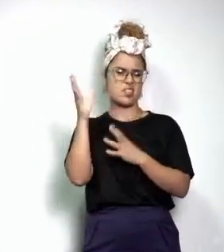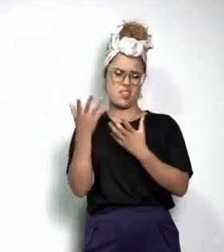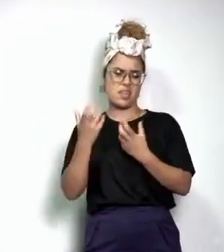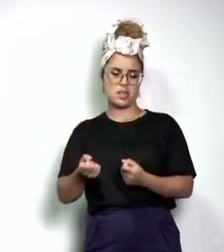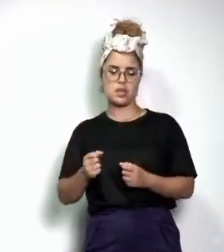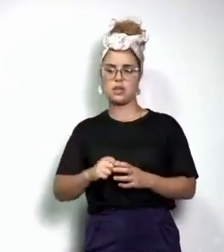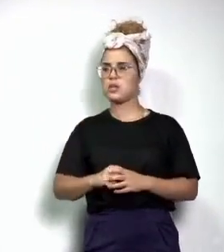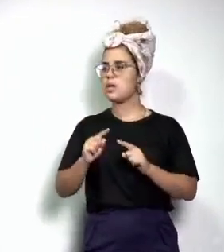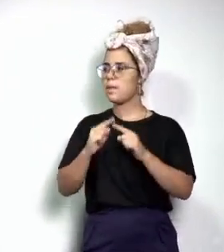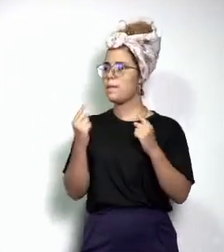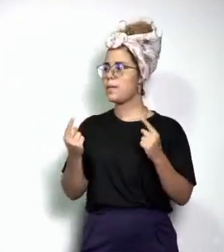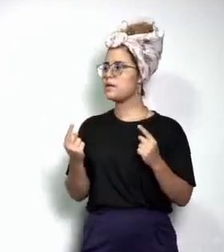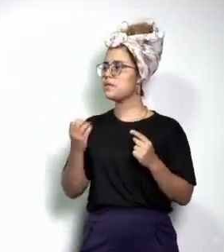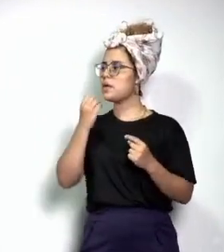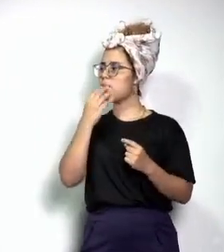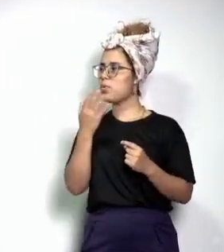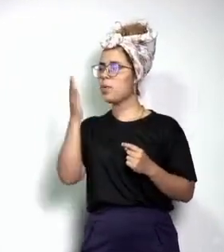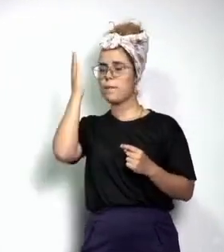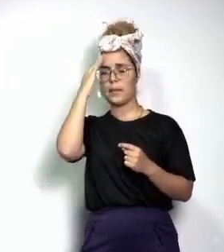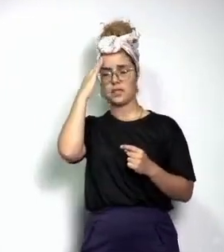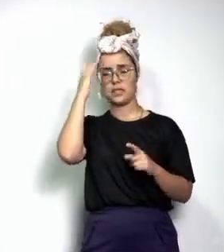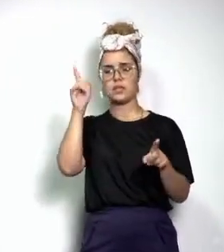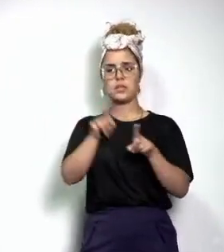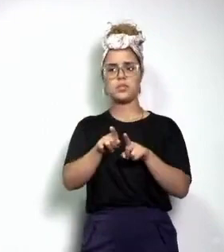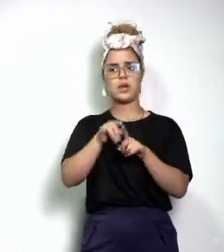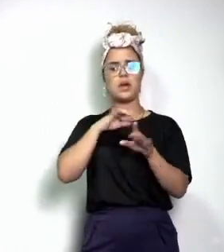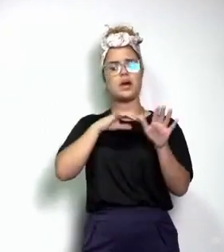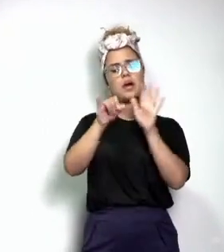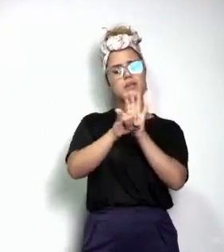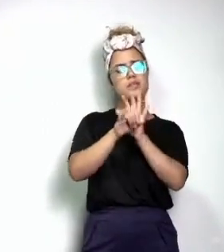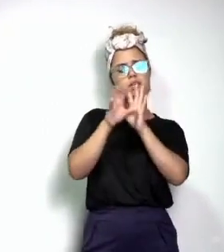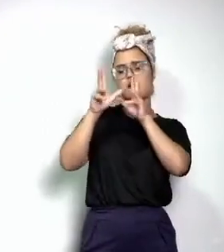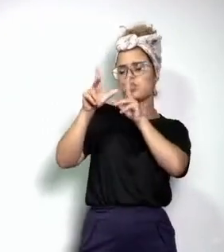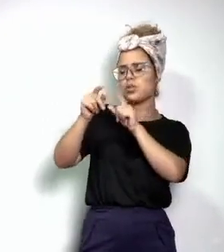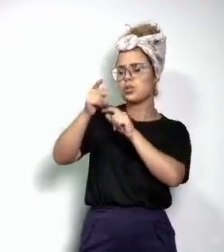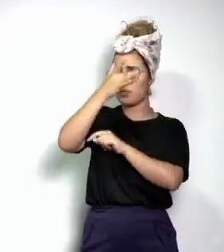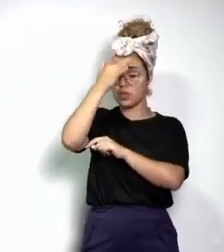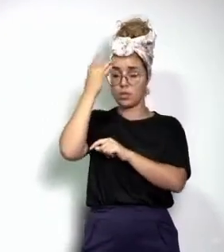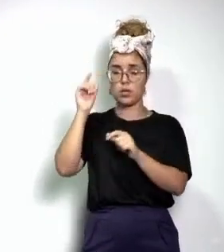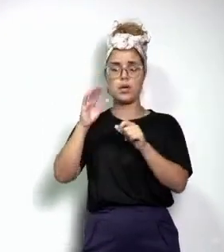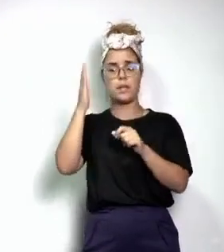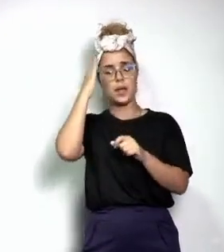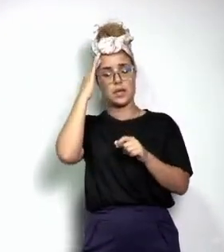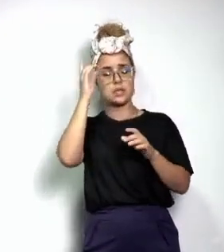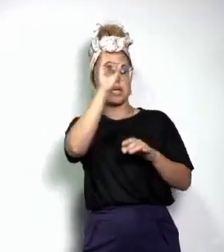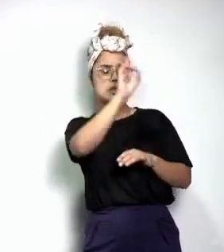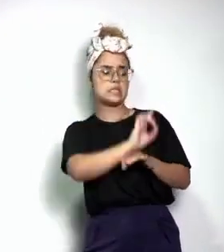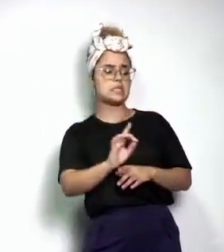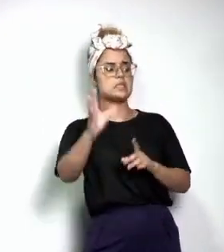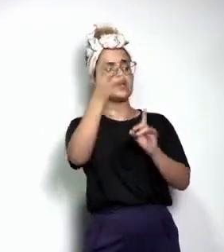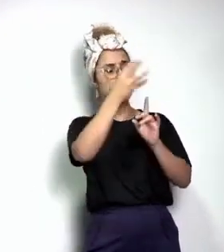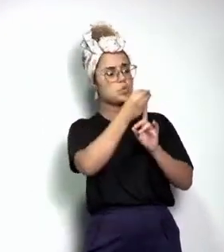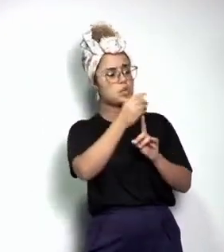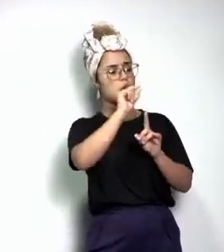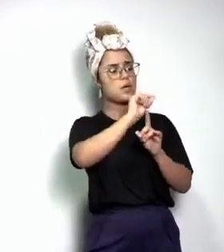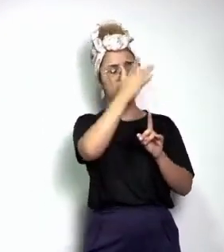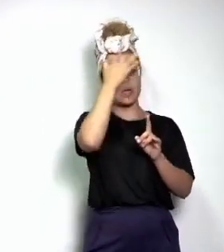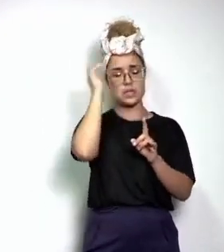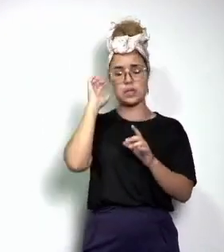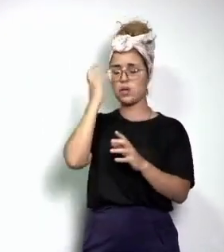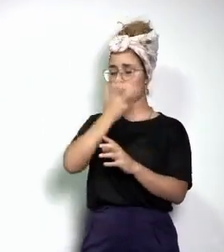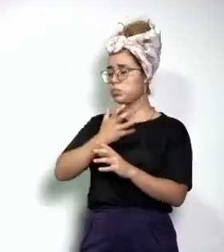disso. Mas é bacana também pensar isso, né? Identificação de toda a equipe, pensar a direção de arte, pensar quem está no som